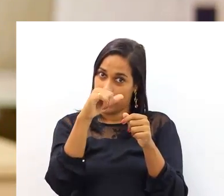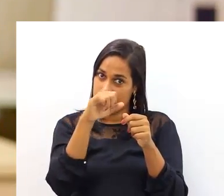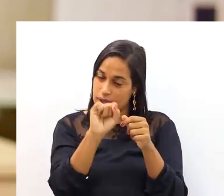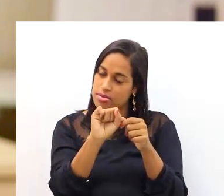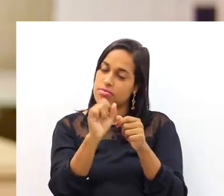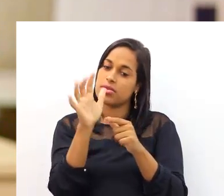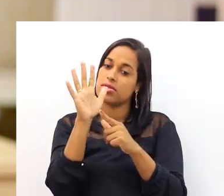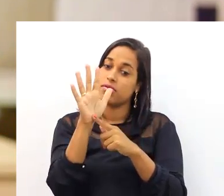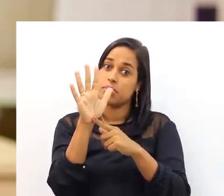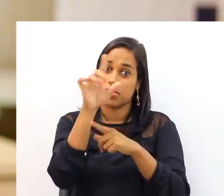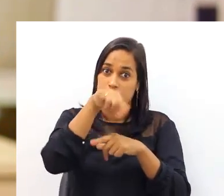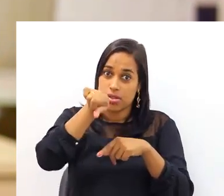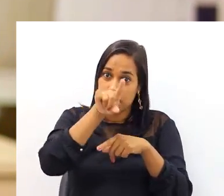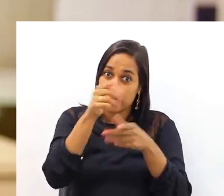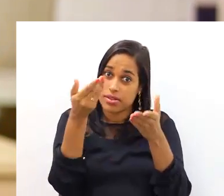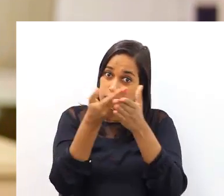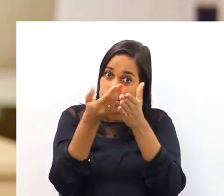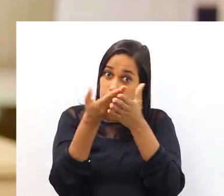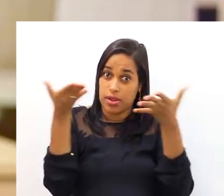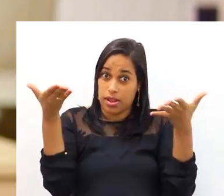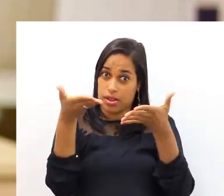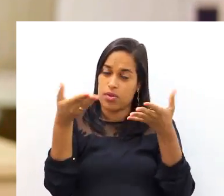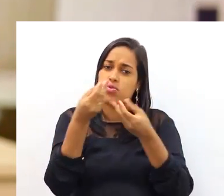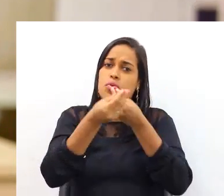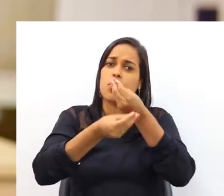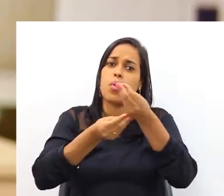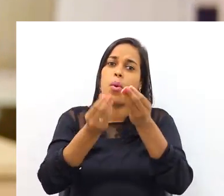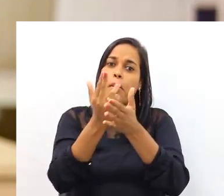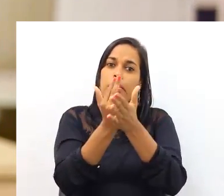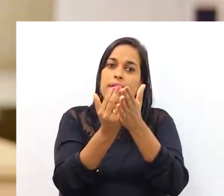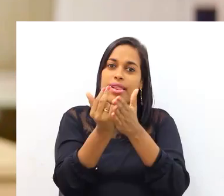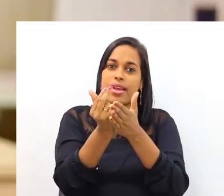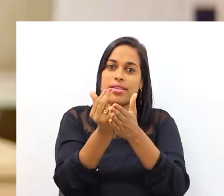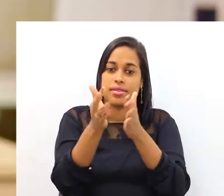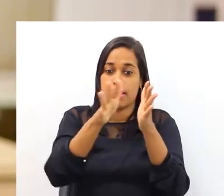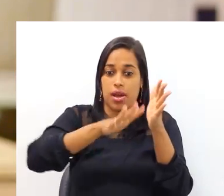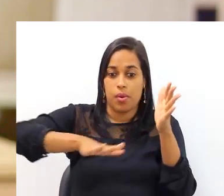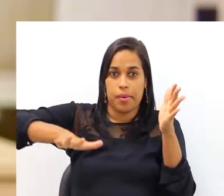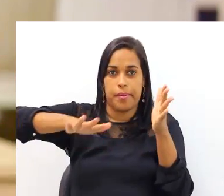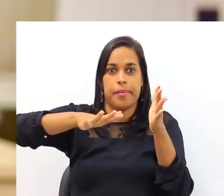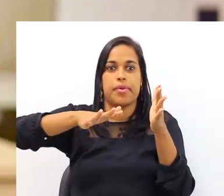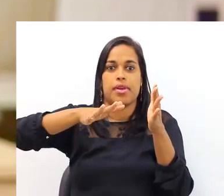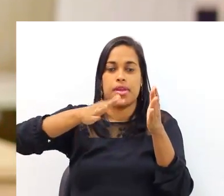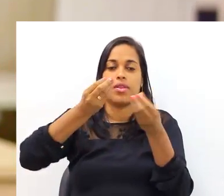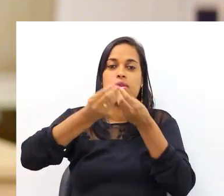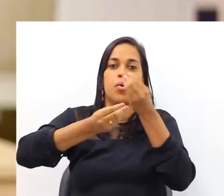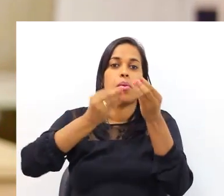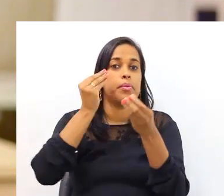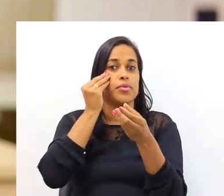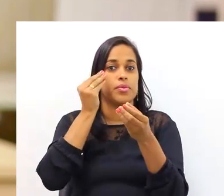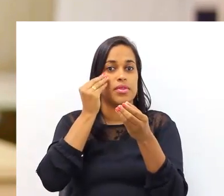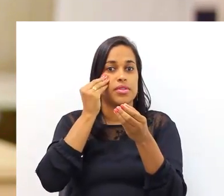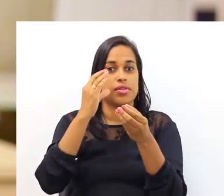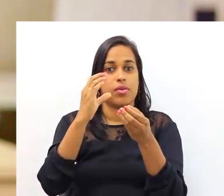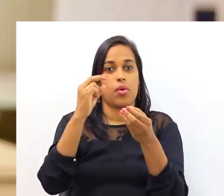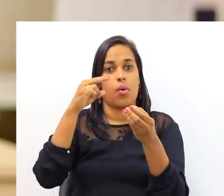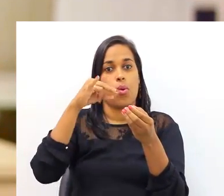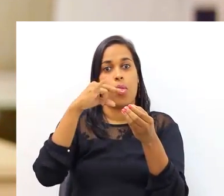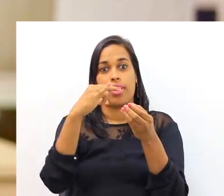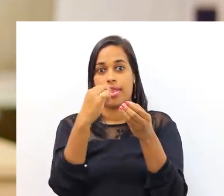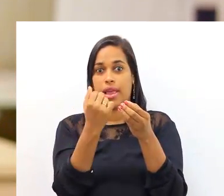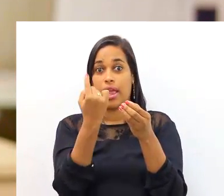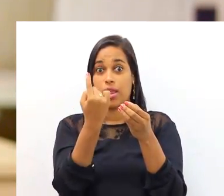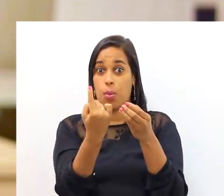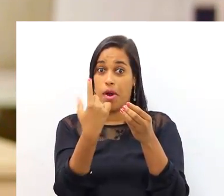mostrar para vocês na aula de hoje como desenhar um ambiente em perspectiva cônica de uma